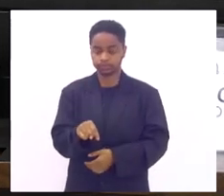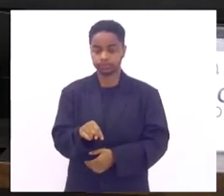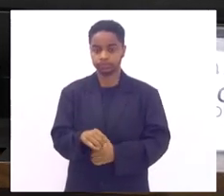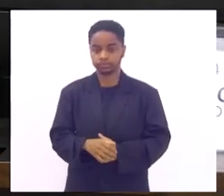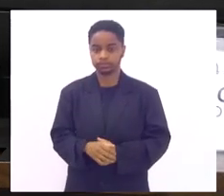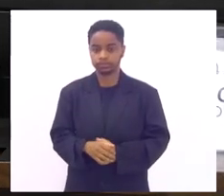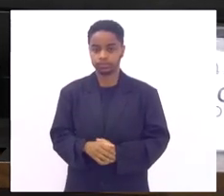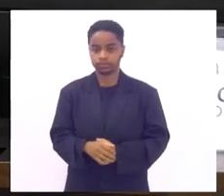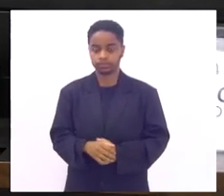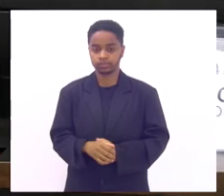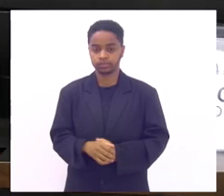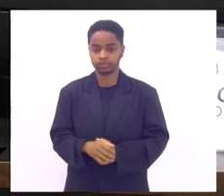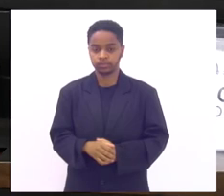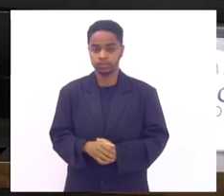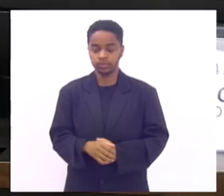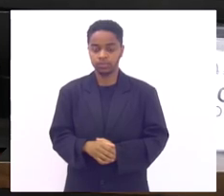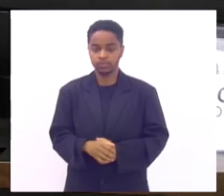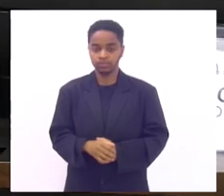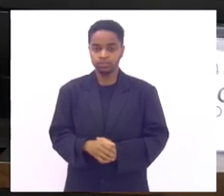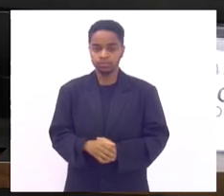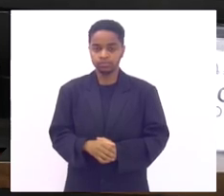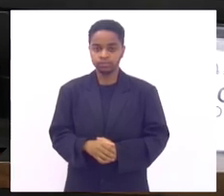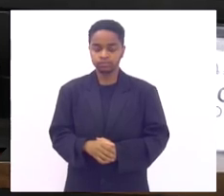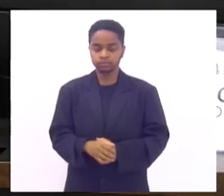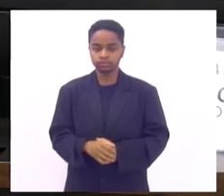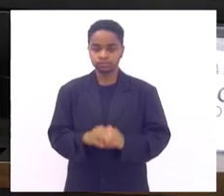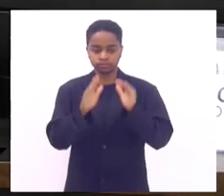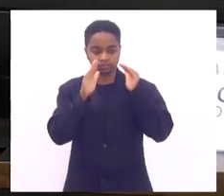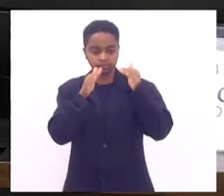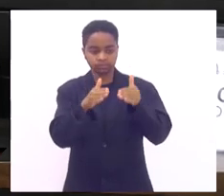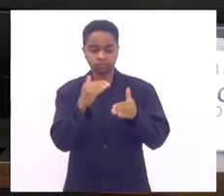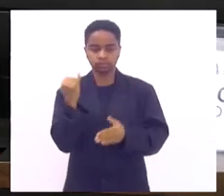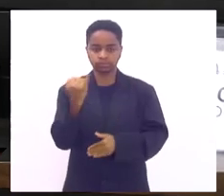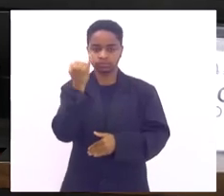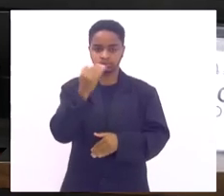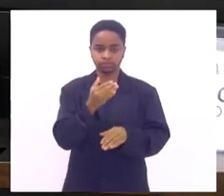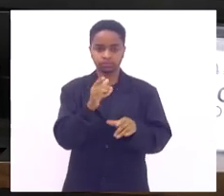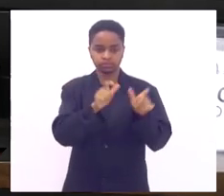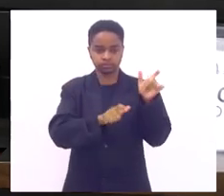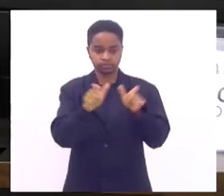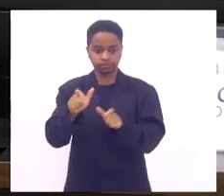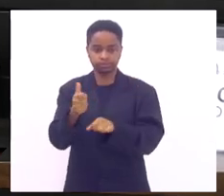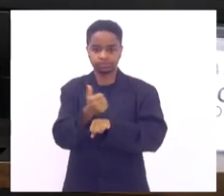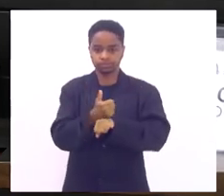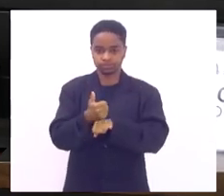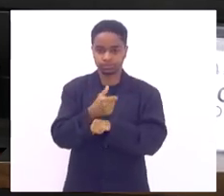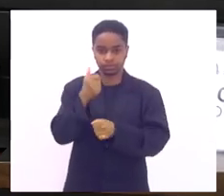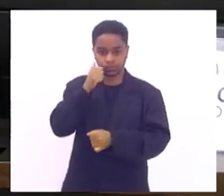reconhece a importância do público feminino na nossa base de atuação profissional.